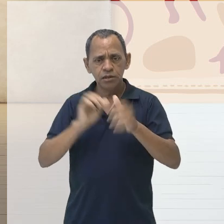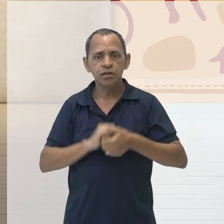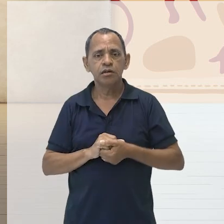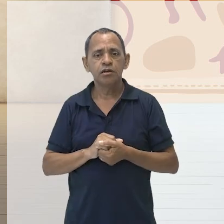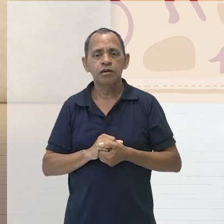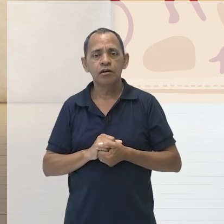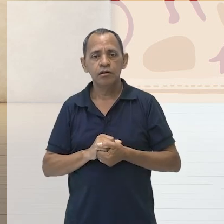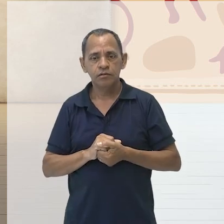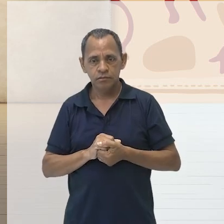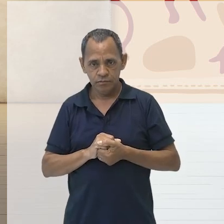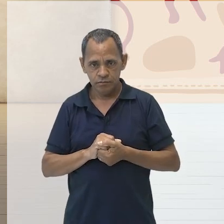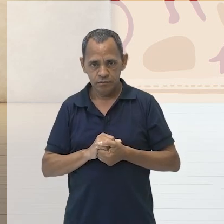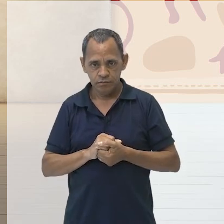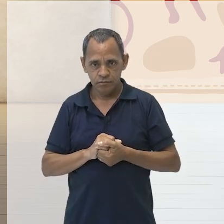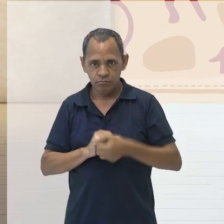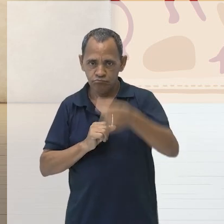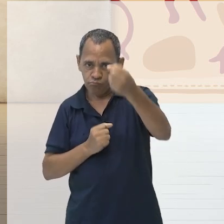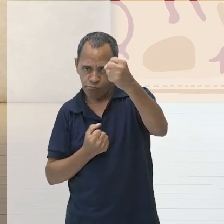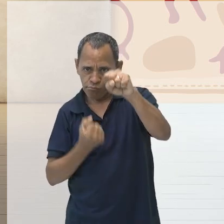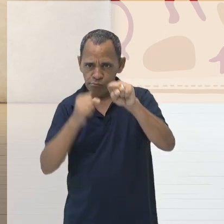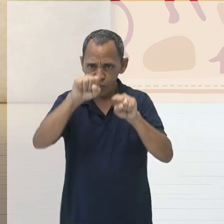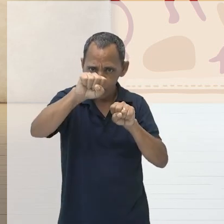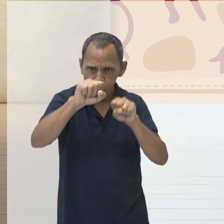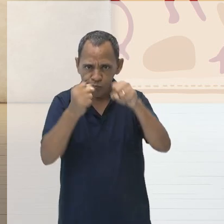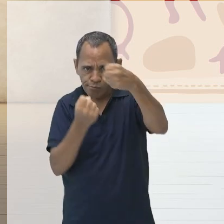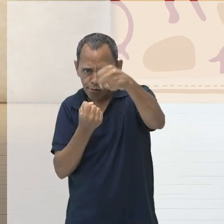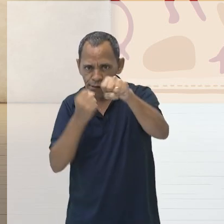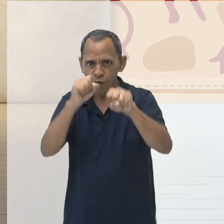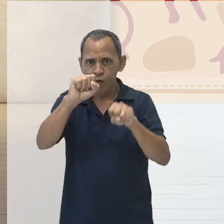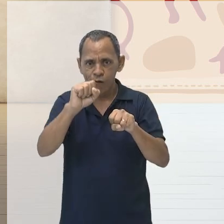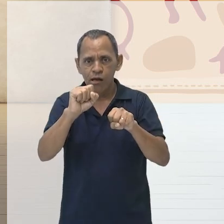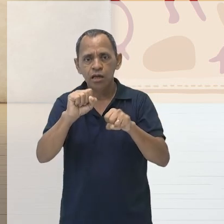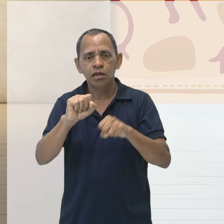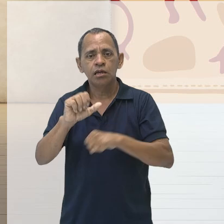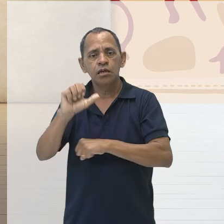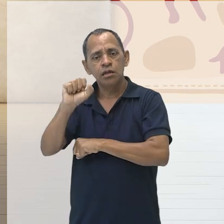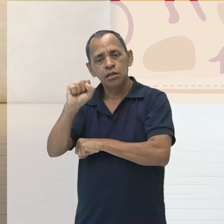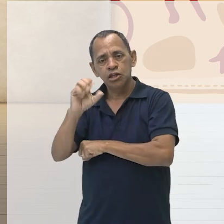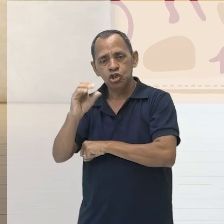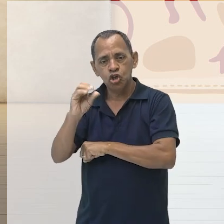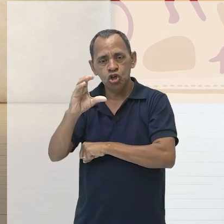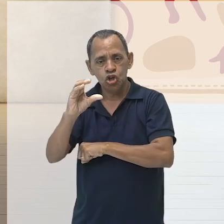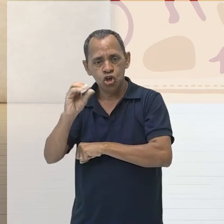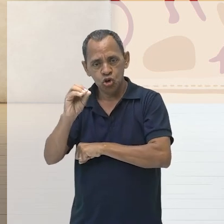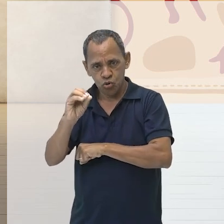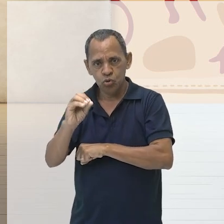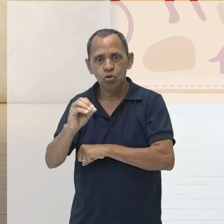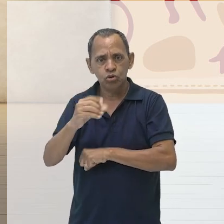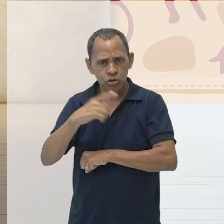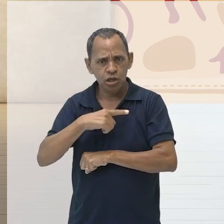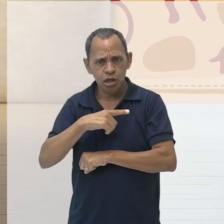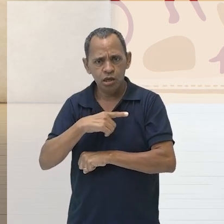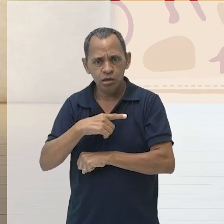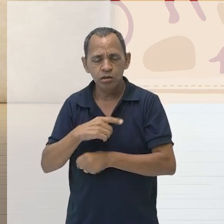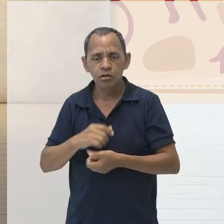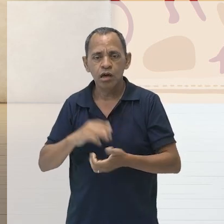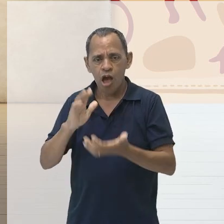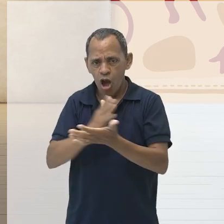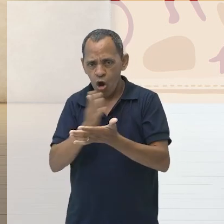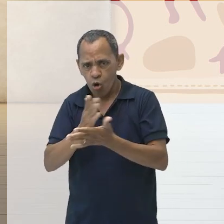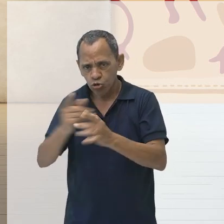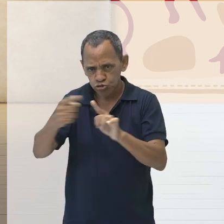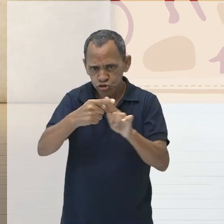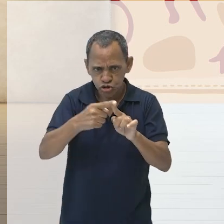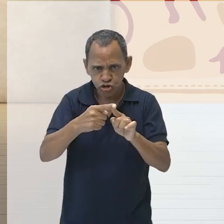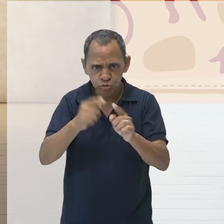das lutas, das artes marciais que tem aí a presença do soco? Nós temos o boxe, tá?